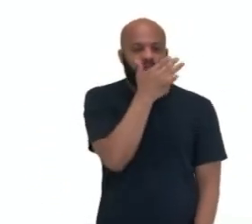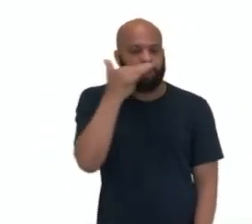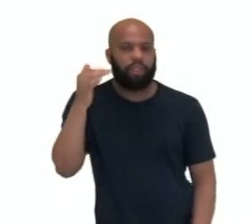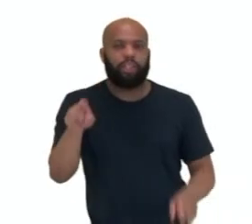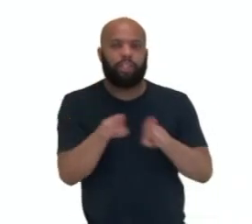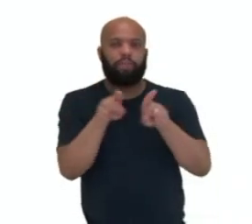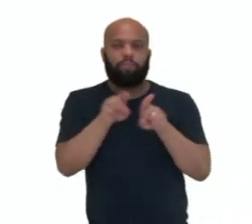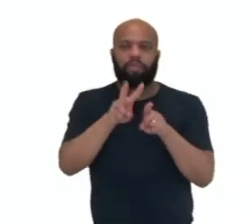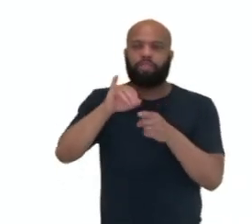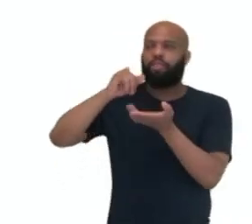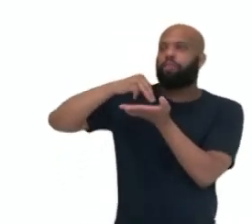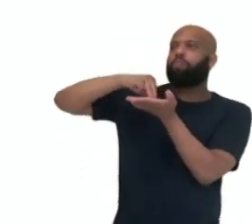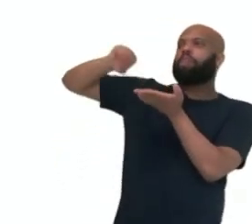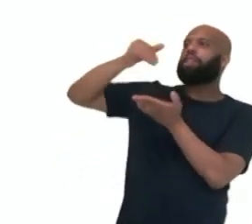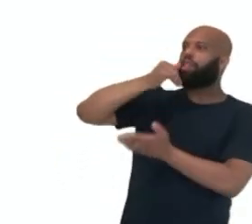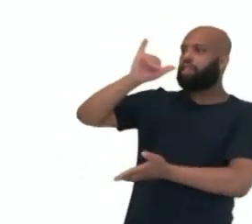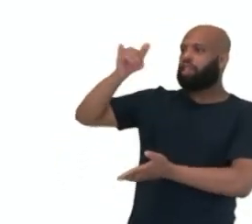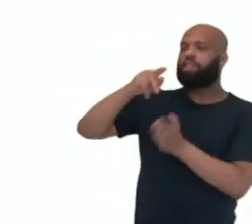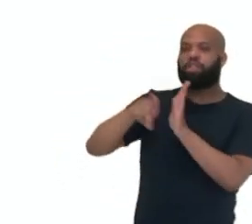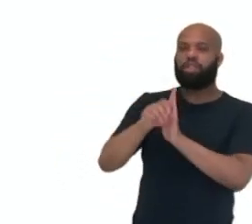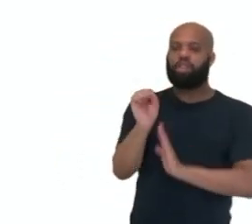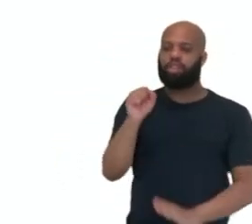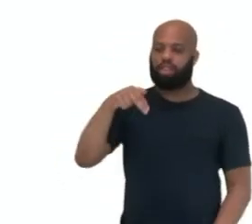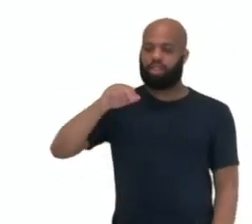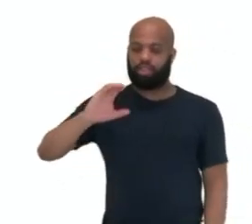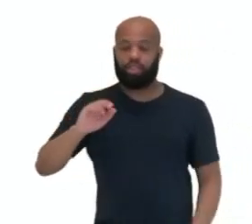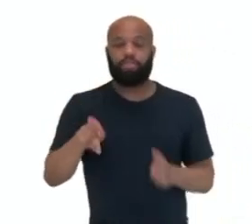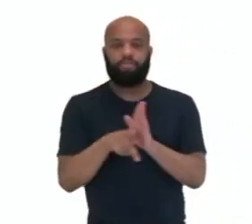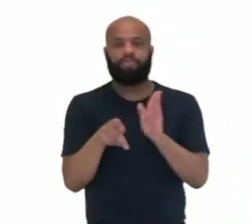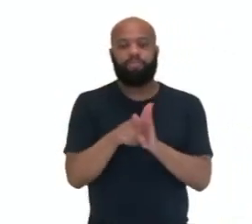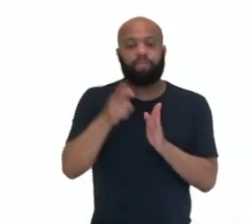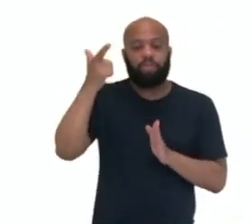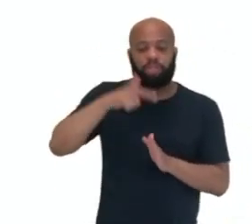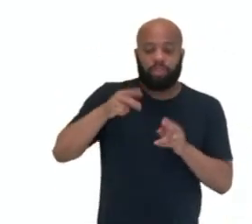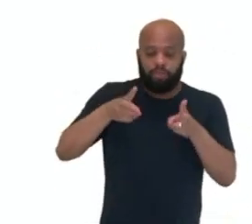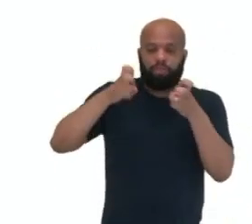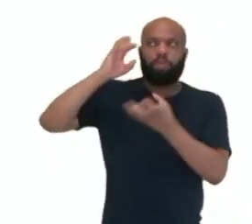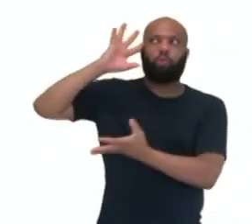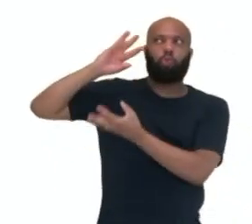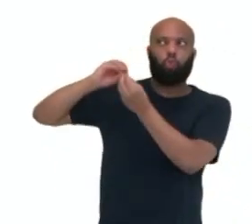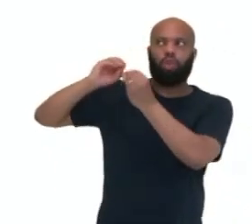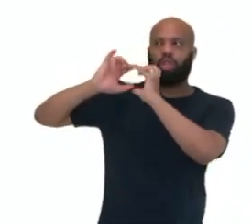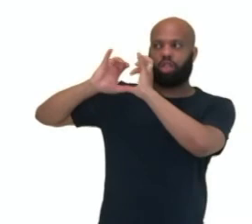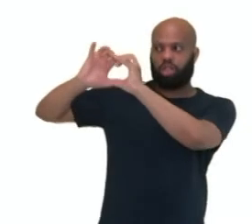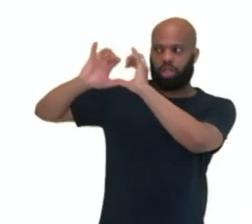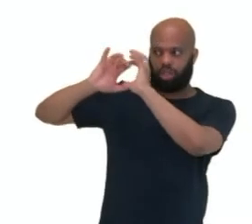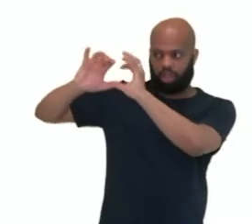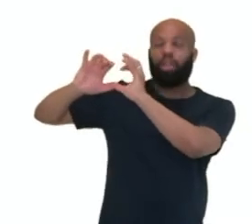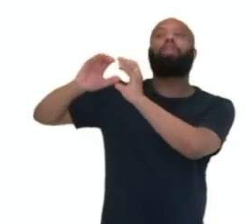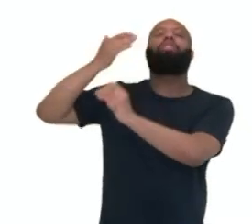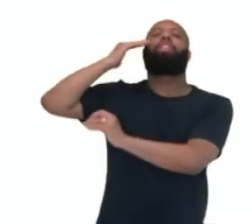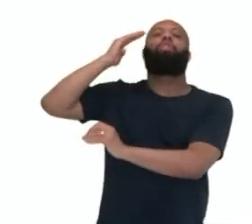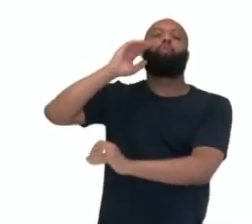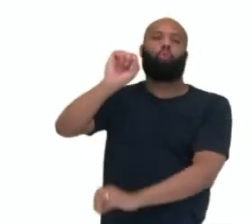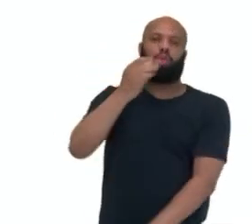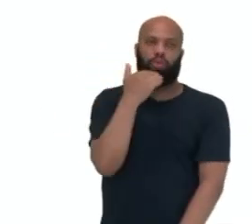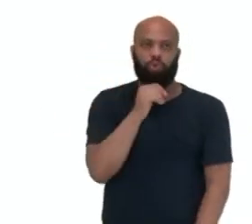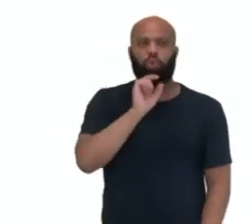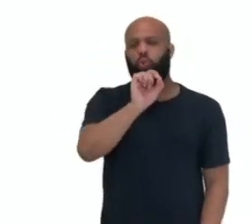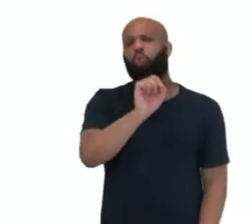mandar mensagens ao sistema nervoso para que essas sensações sejam o quê? Interpretadas. Como são chamados